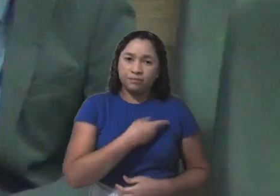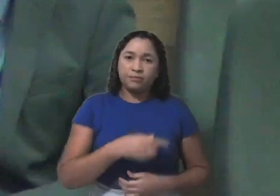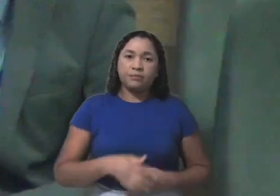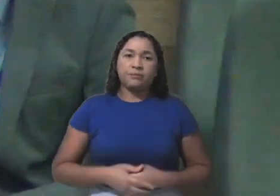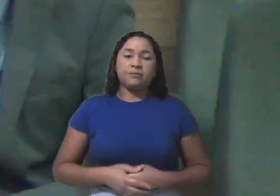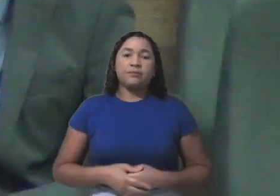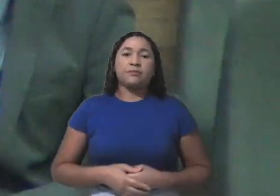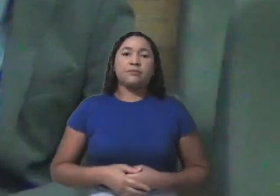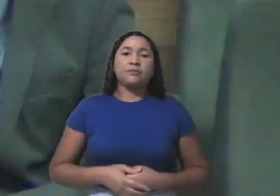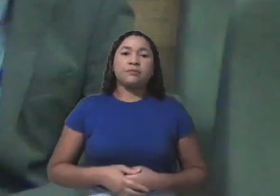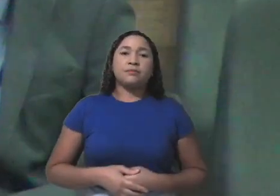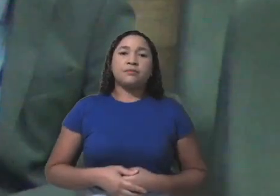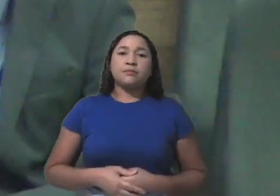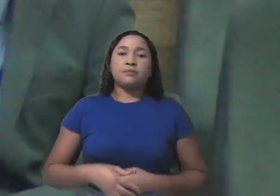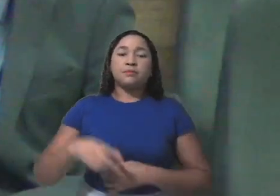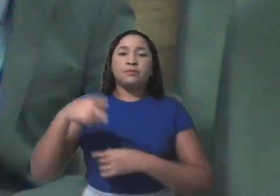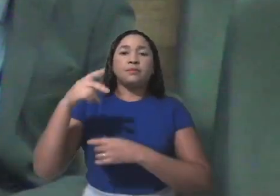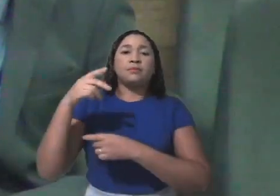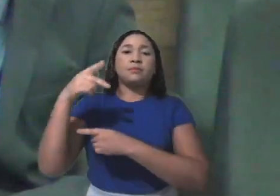pré-tribulacionistas.